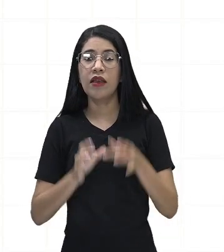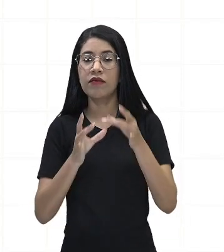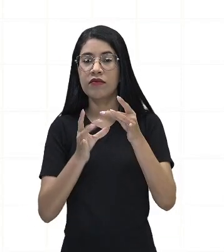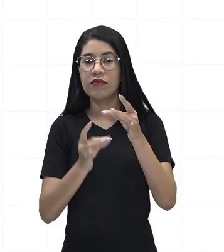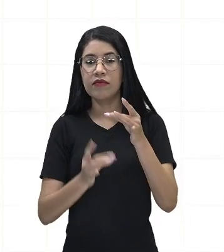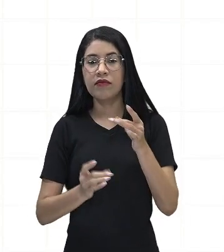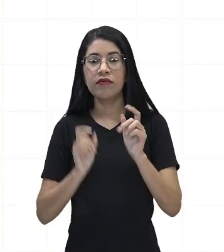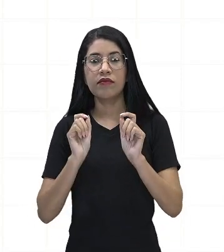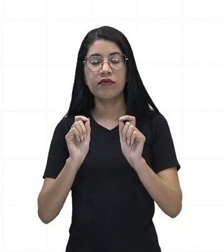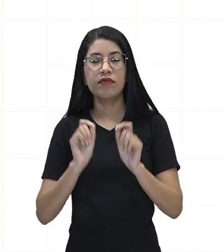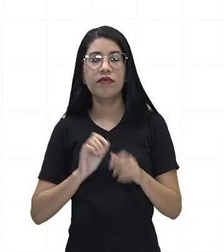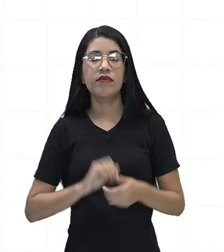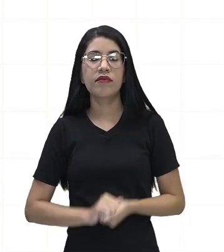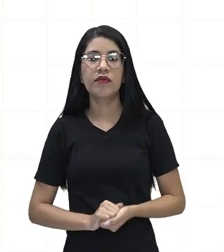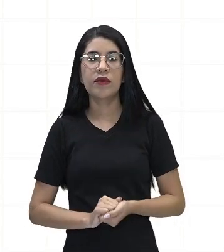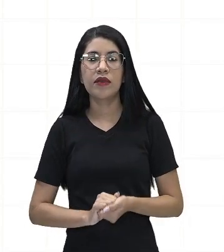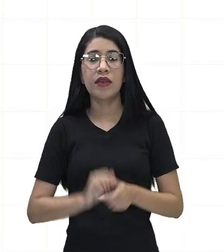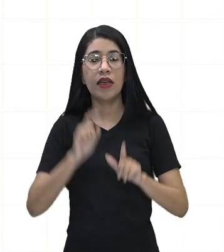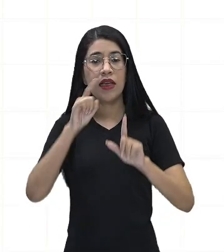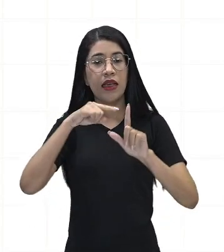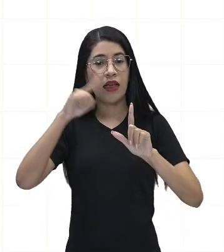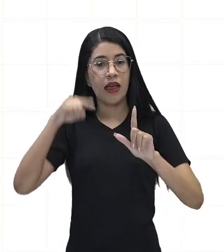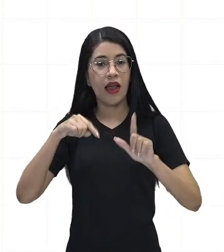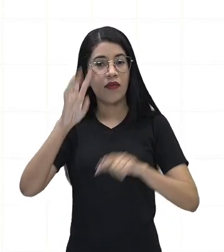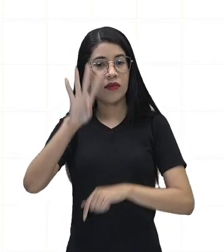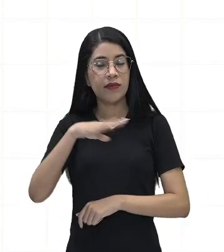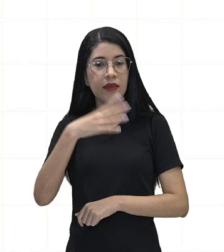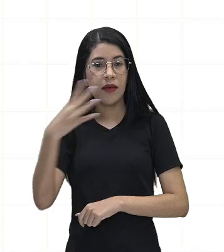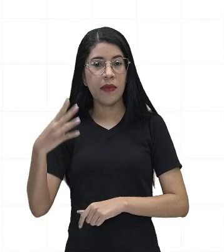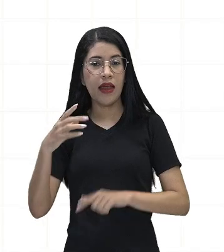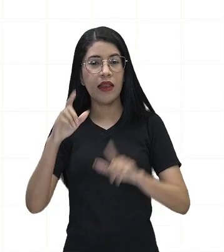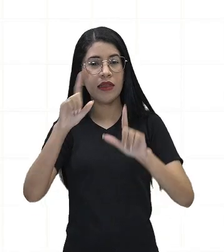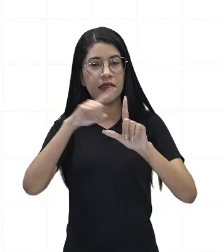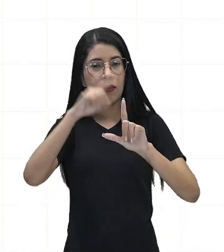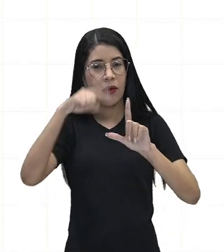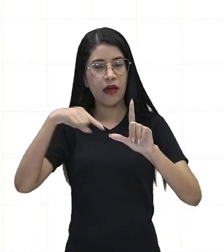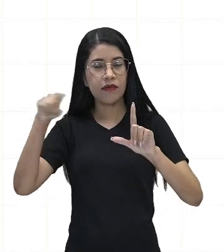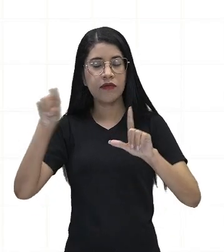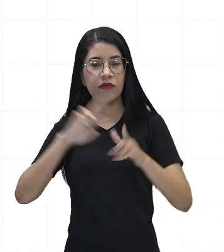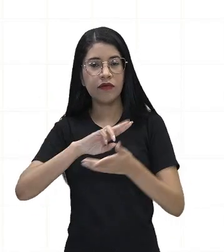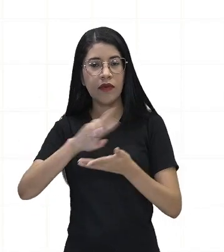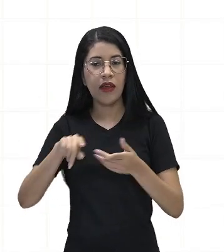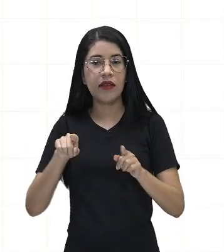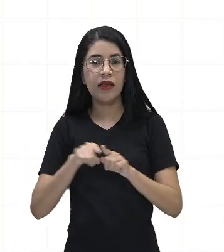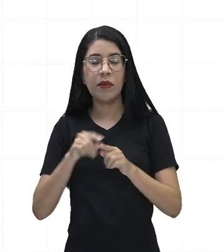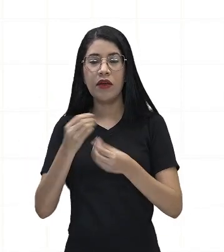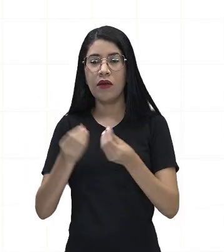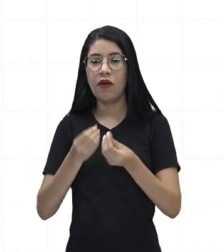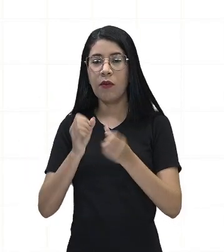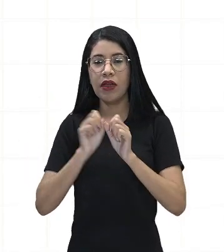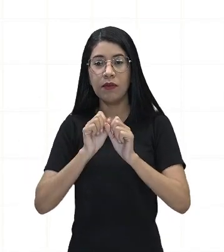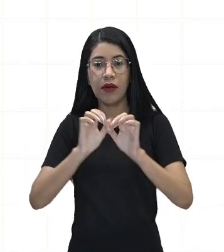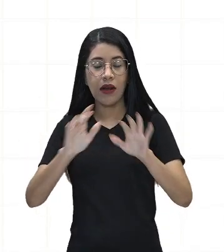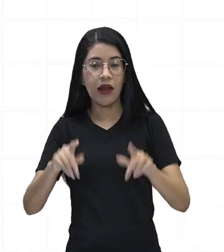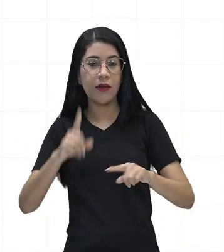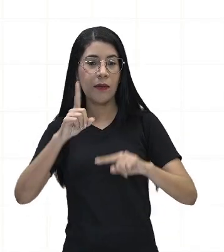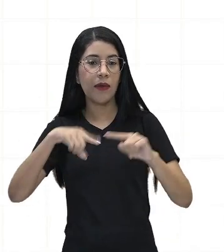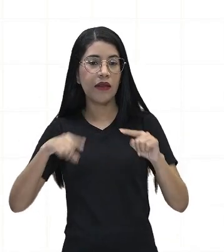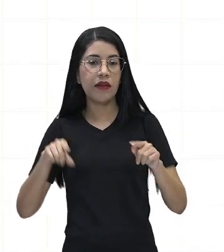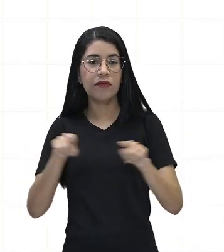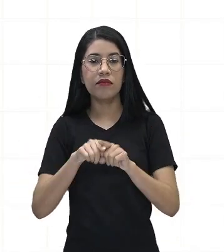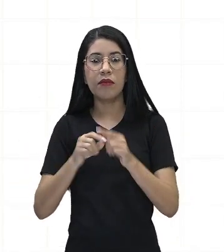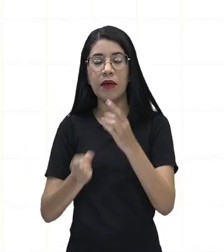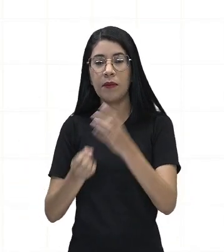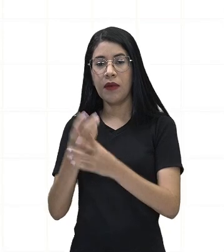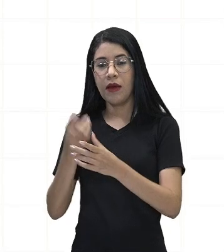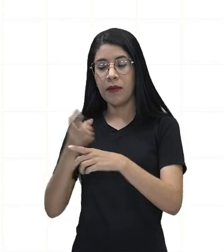no detalhamento? Gráficos, tabelas e quadros. Distribuição de produtos, produção agrícola,